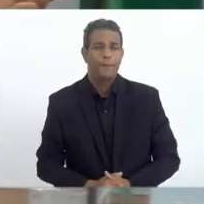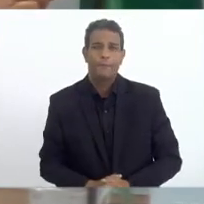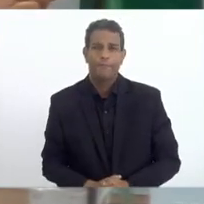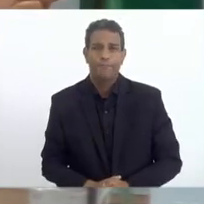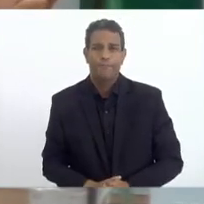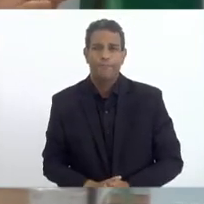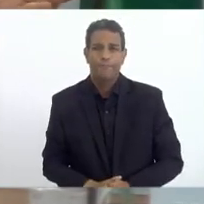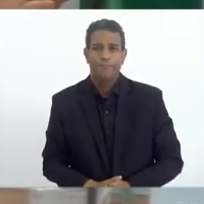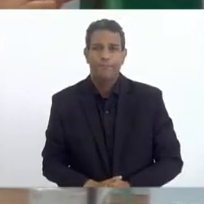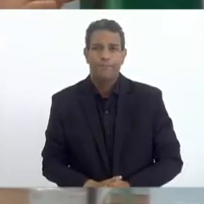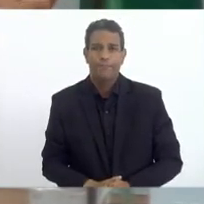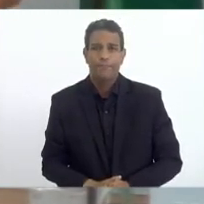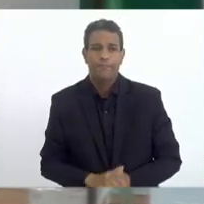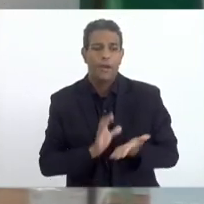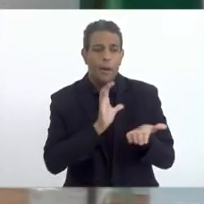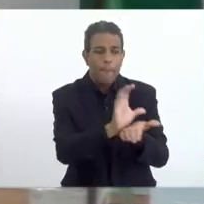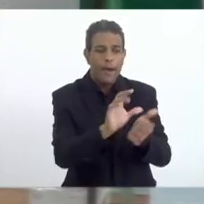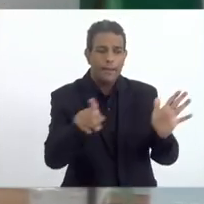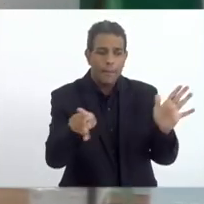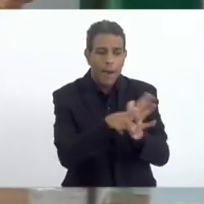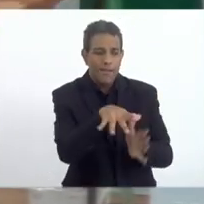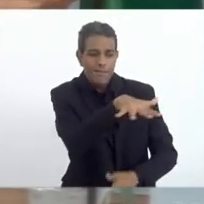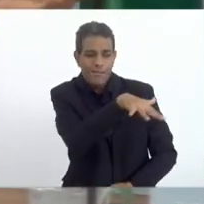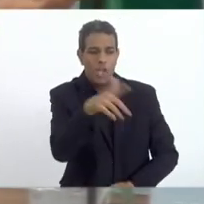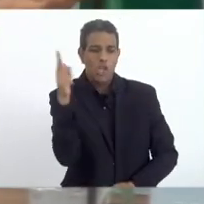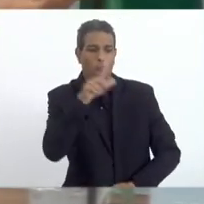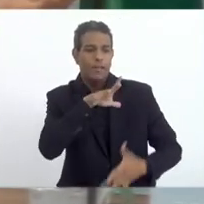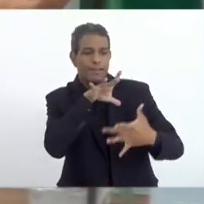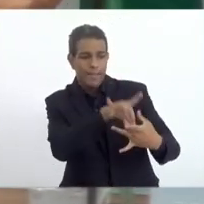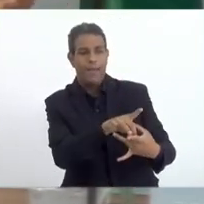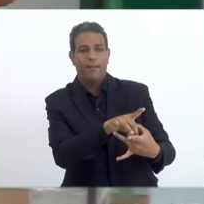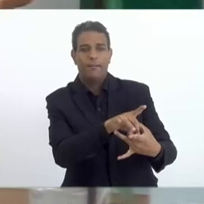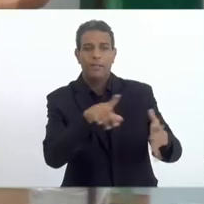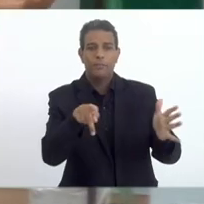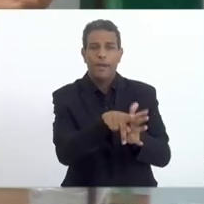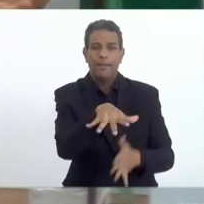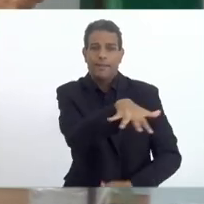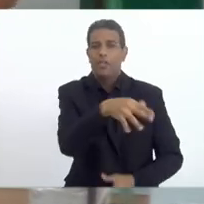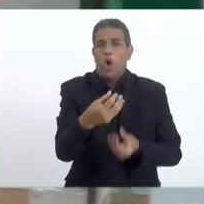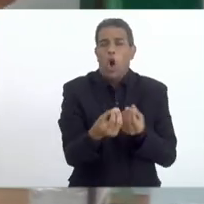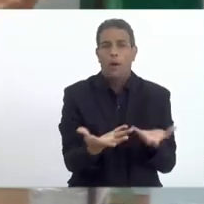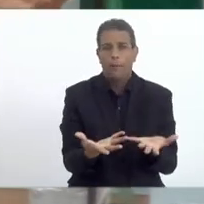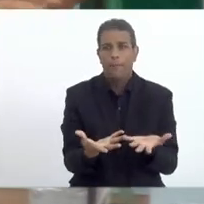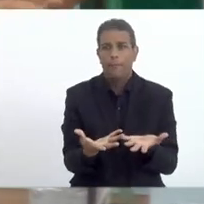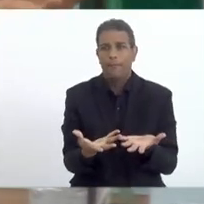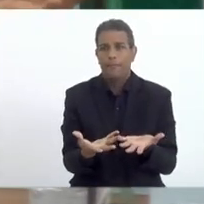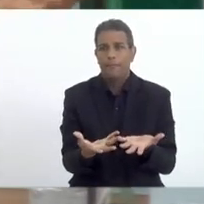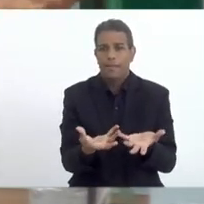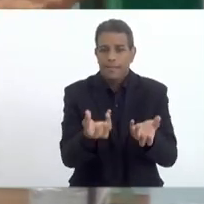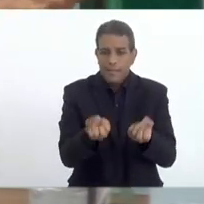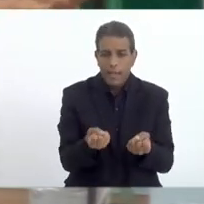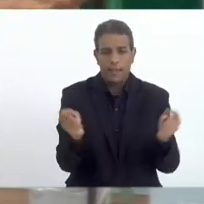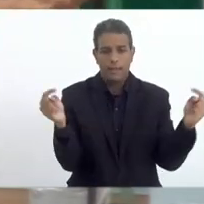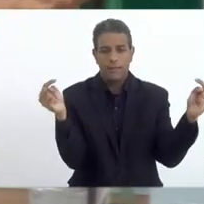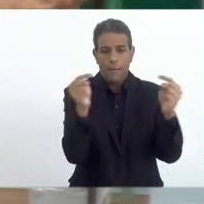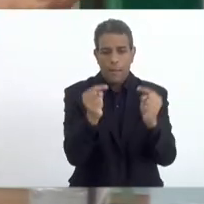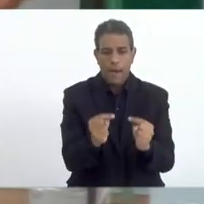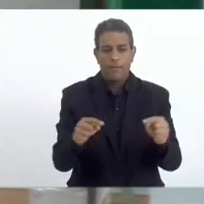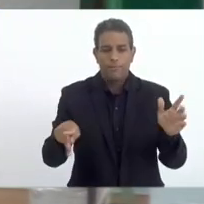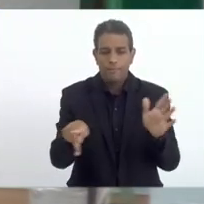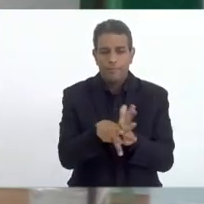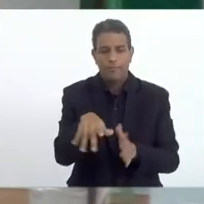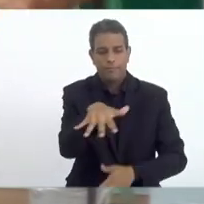é receita própria, é, mas que não vem, não vem do espaço, né? Vem do bolso